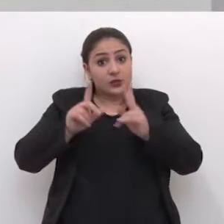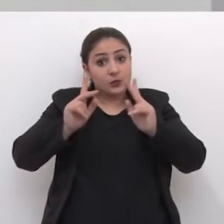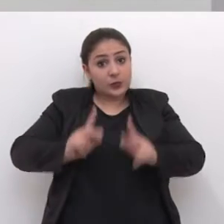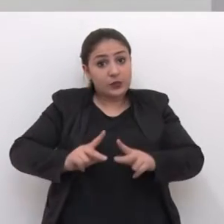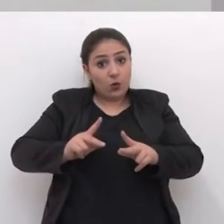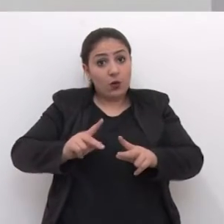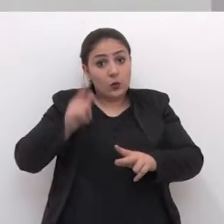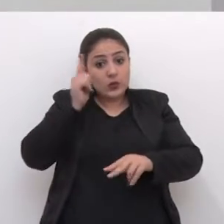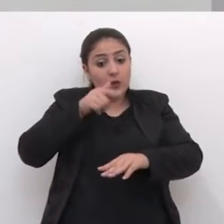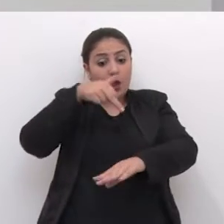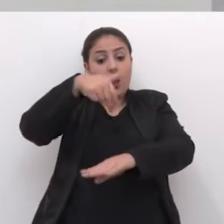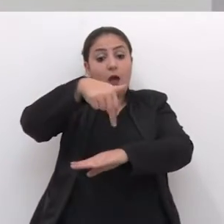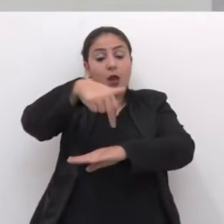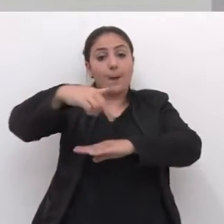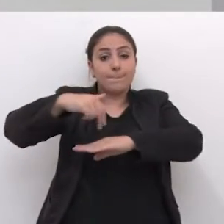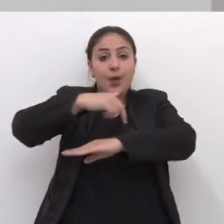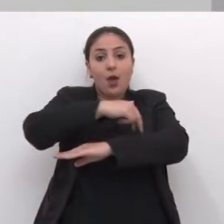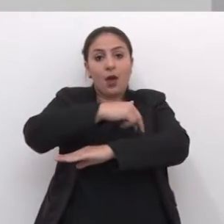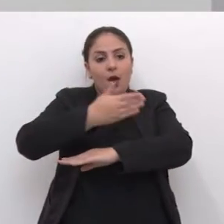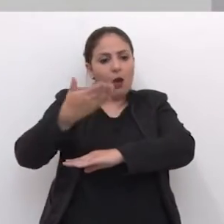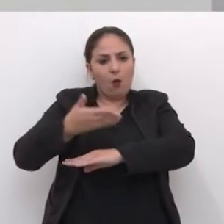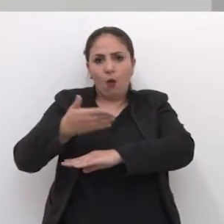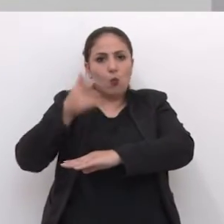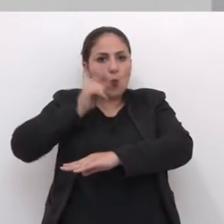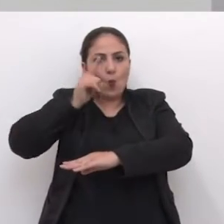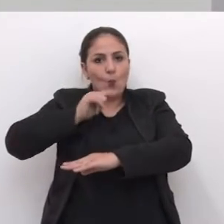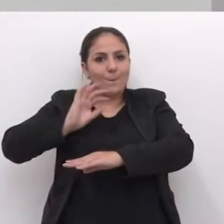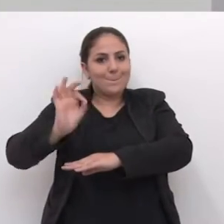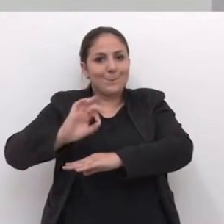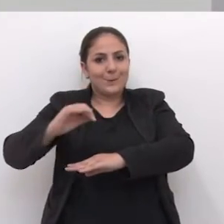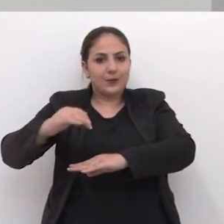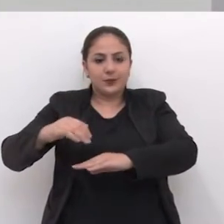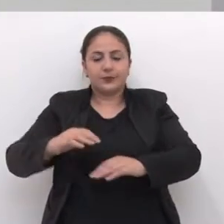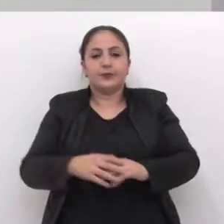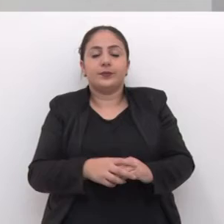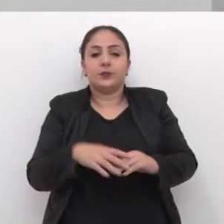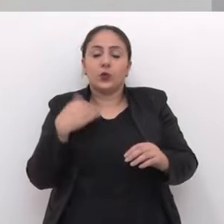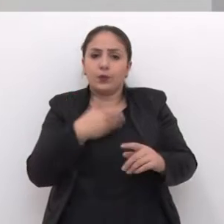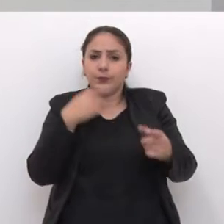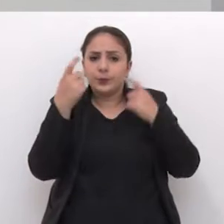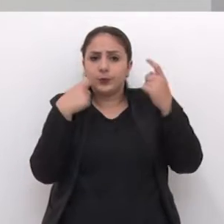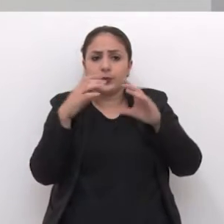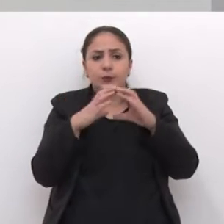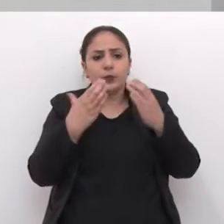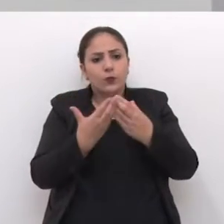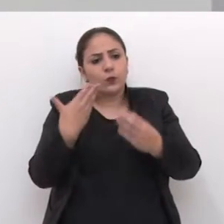menos os caras passavam a pé, assim nem a pé não estão conseguindo passar mais. Então a gente é preocupado